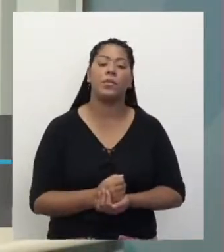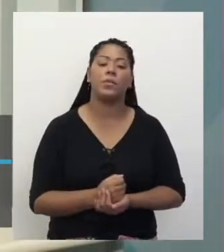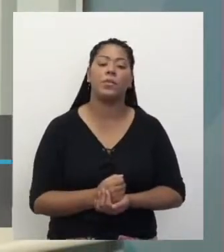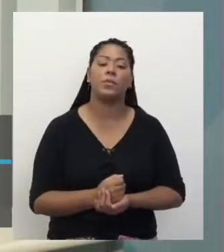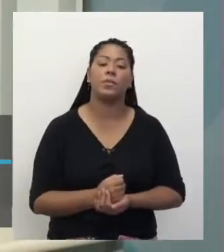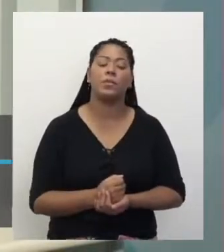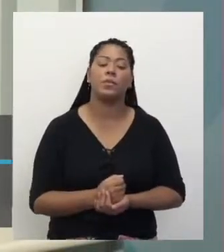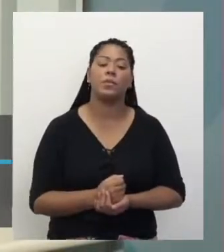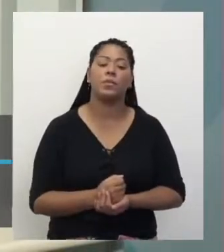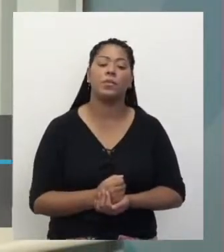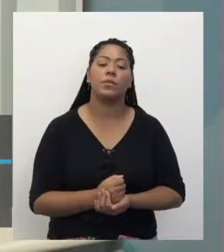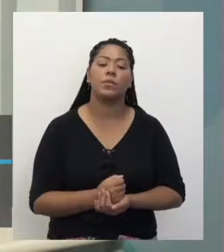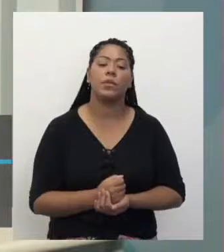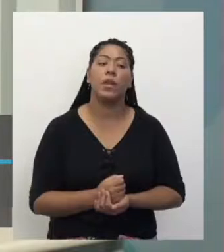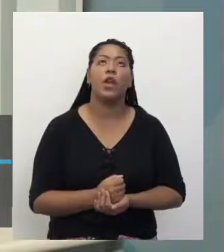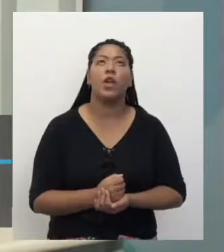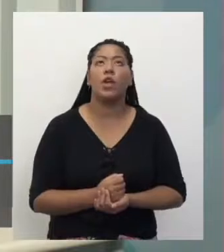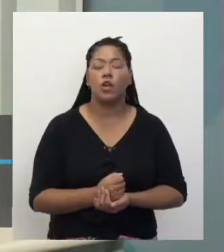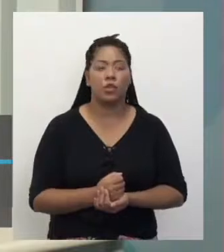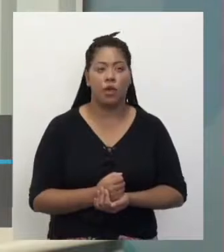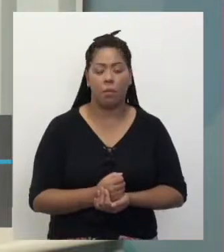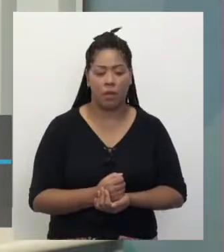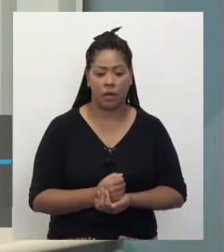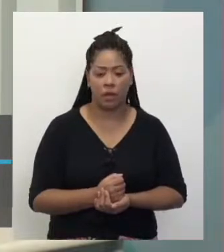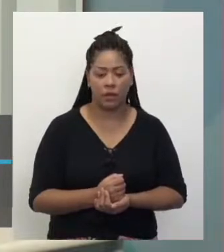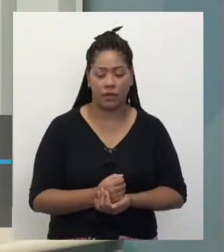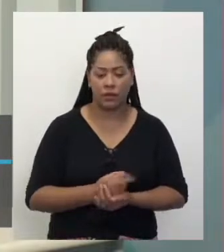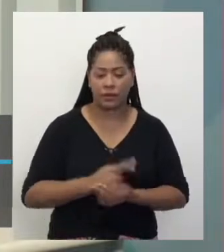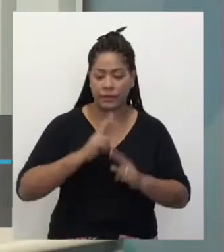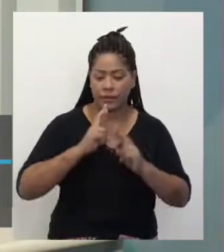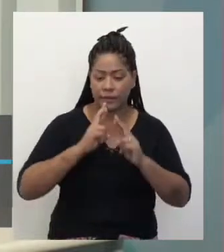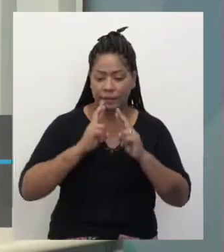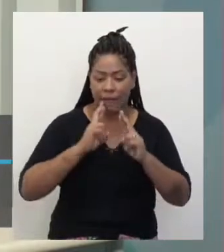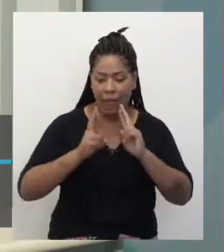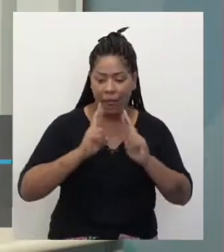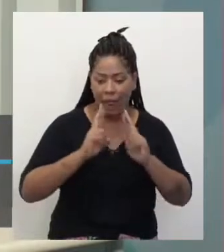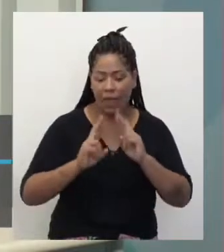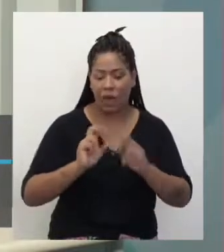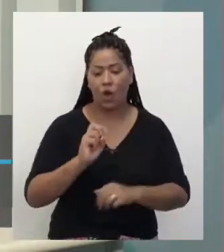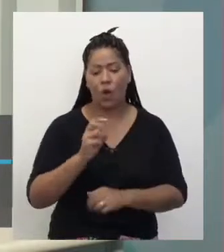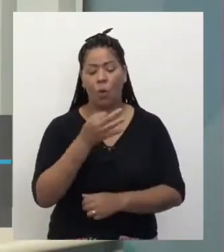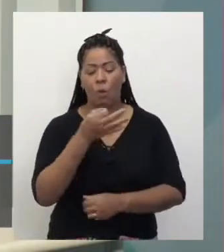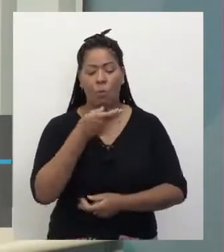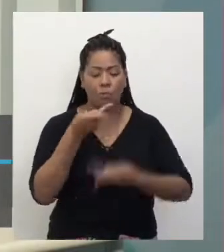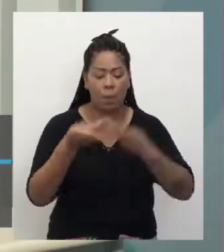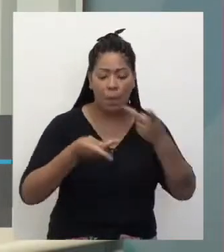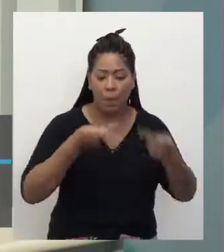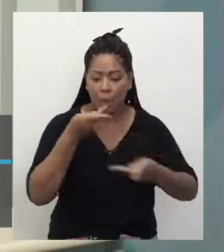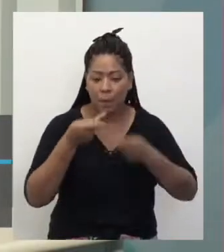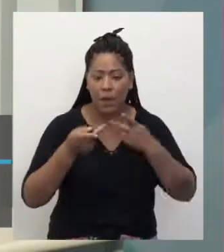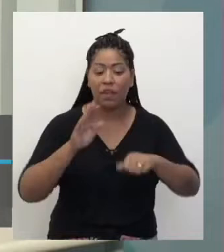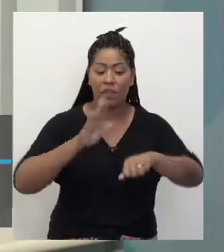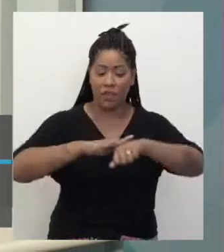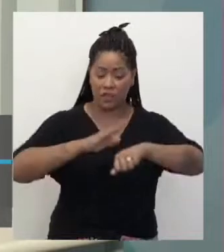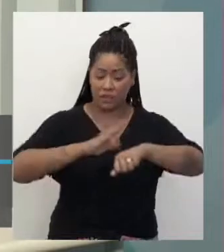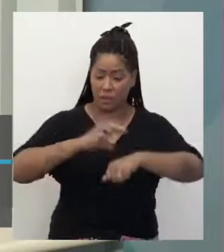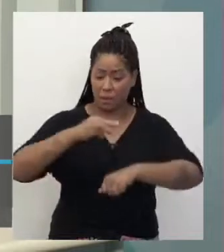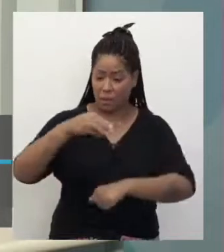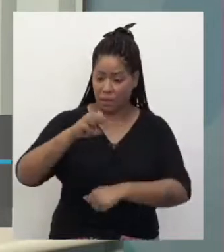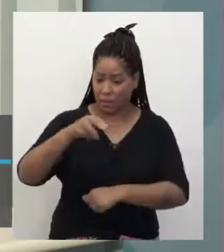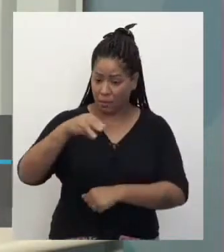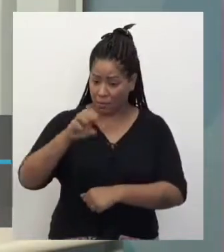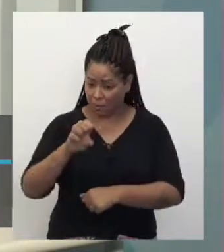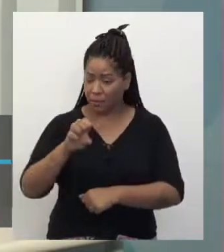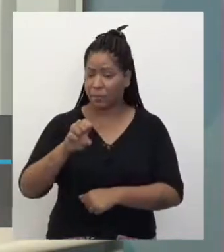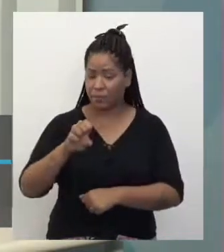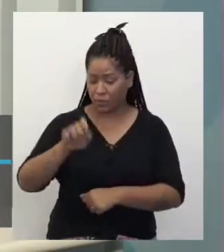comentar sobre pessoas públicas, né, e fazer memes com essas pessoas ou sobre essas pessoas. Então, nós vamos chegar no momento para falar sobre isso. Por exemplo, falar o